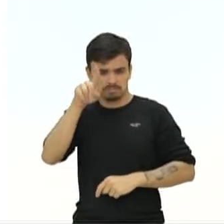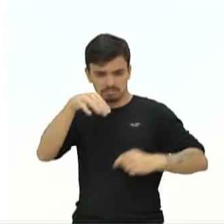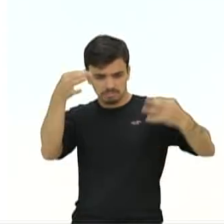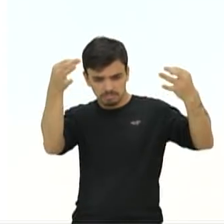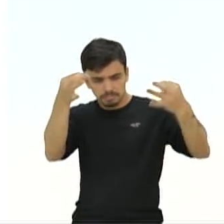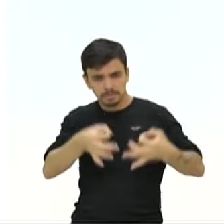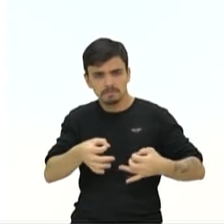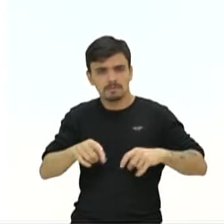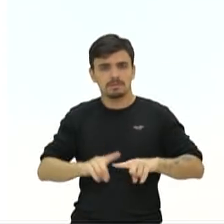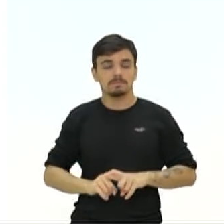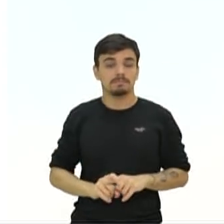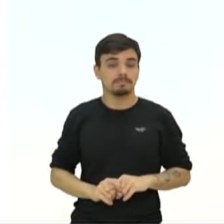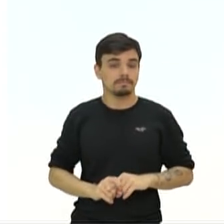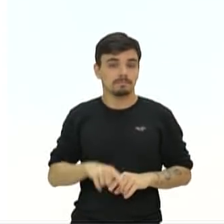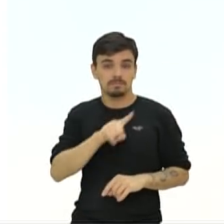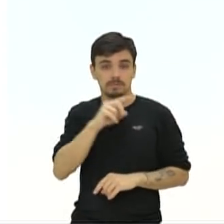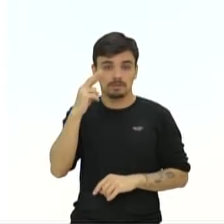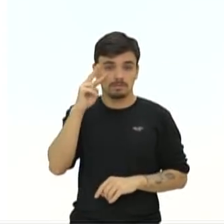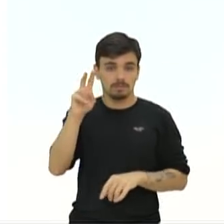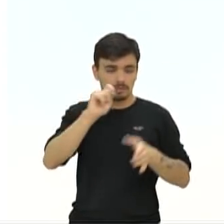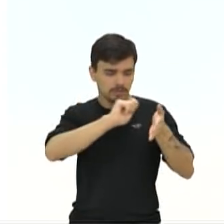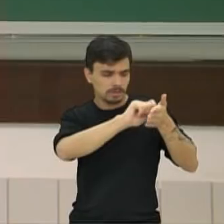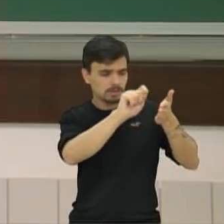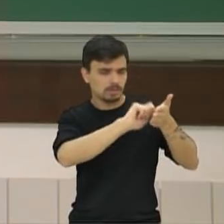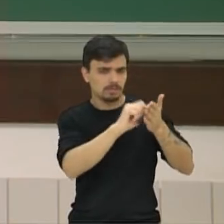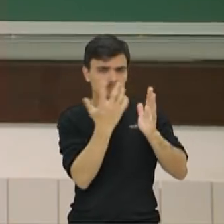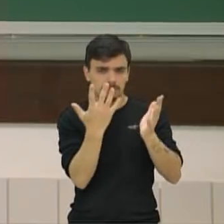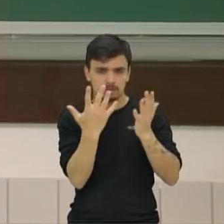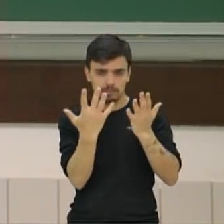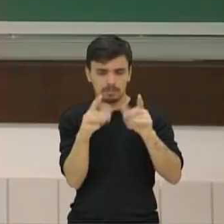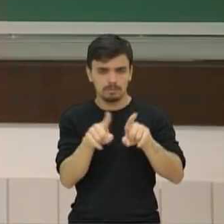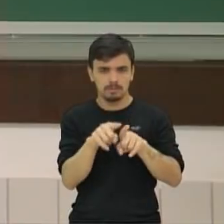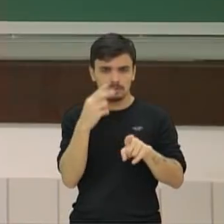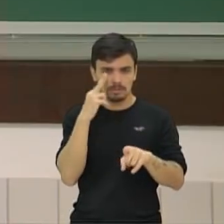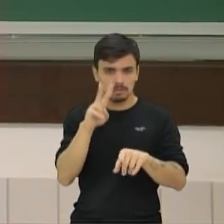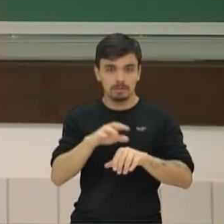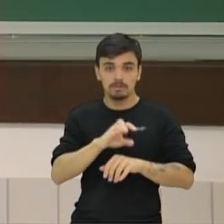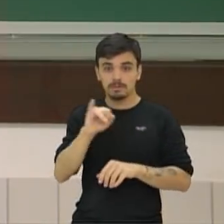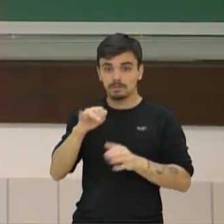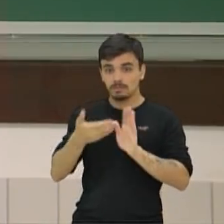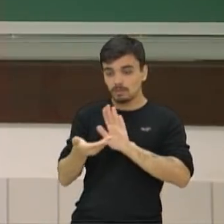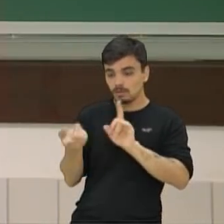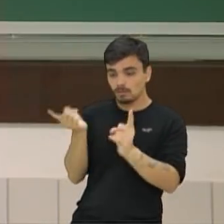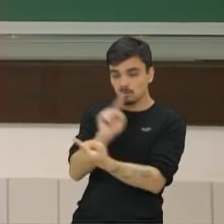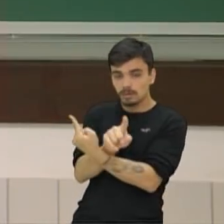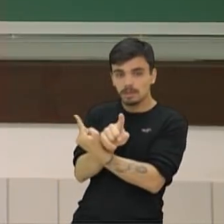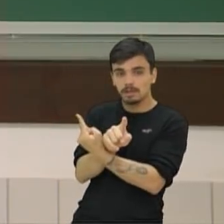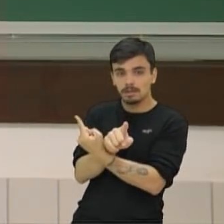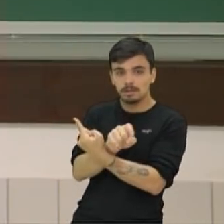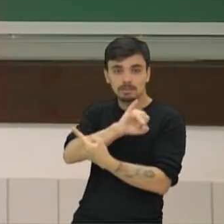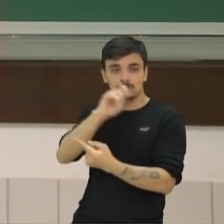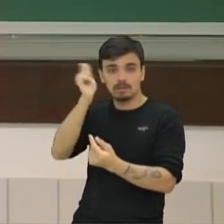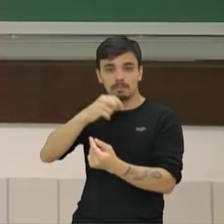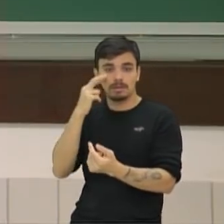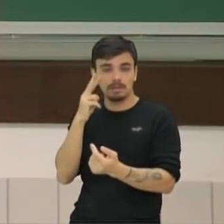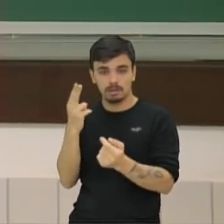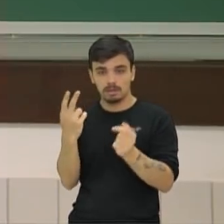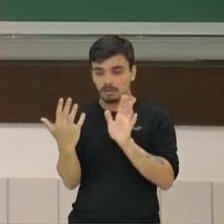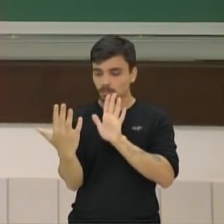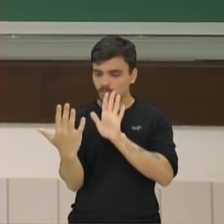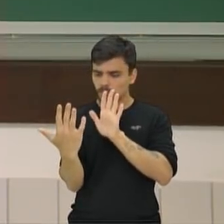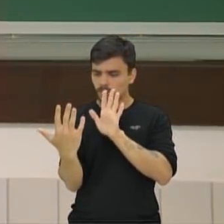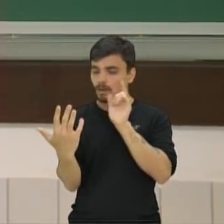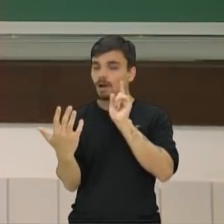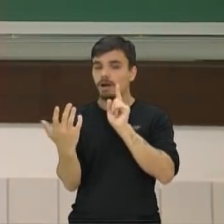então. Sabe essa escrita do espelho? Ele escrevia ao contrário, que você só conseguia ler se você colocasse na frente do espelho.